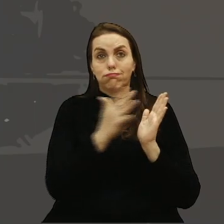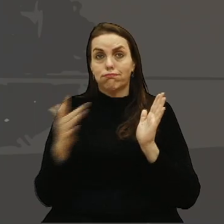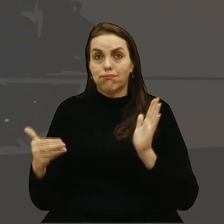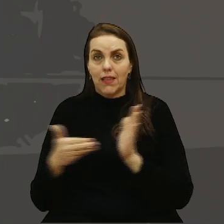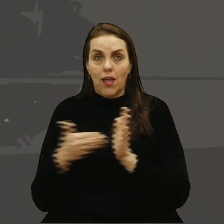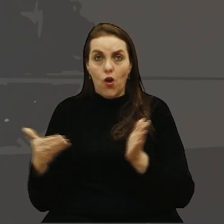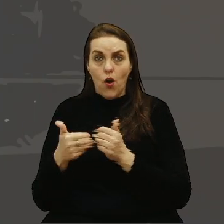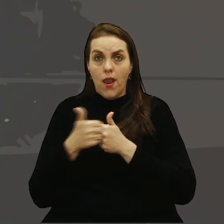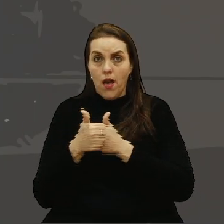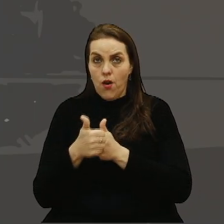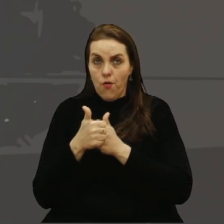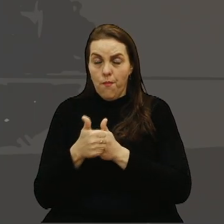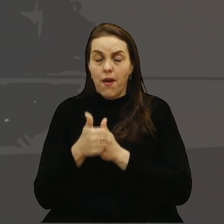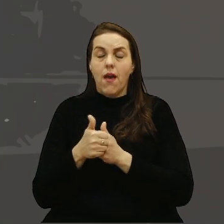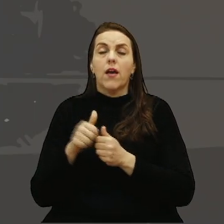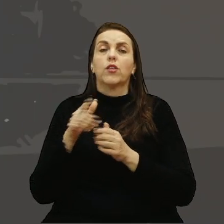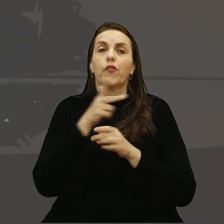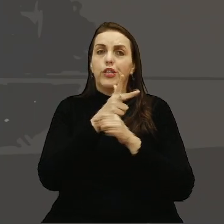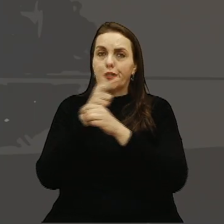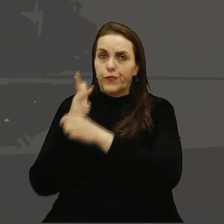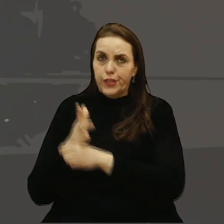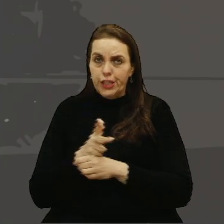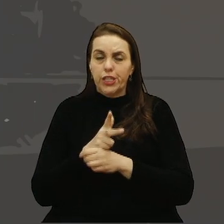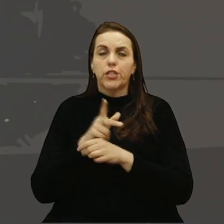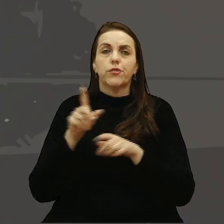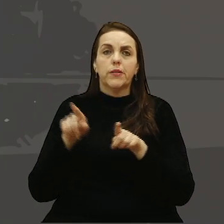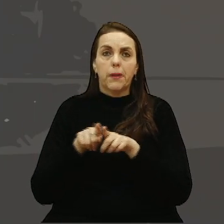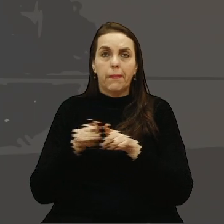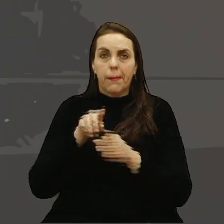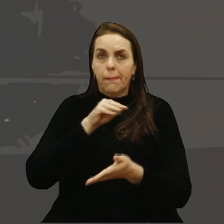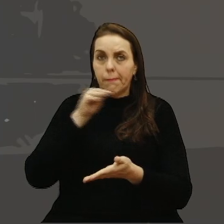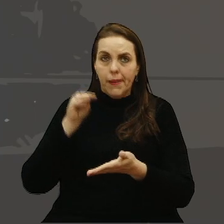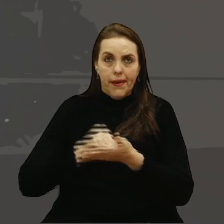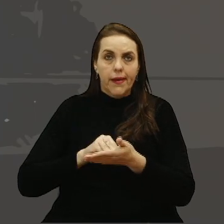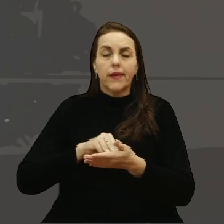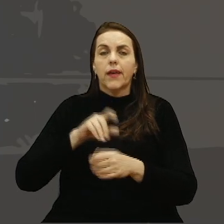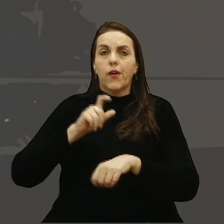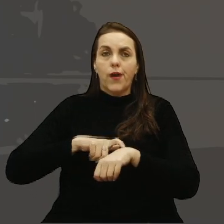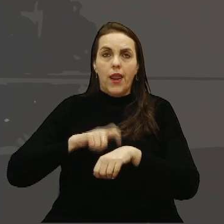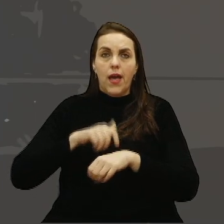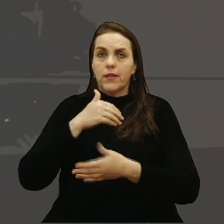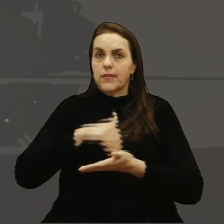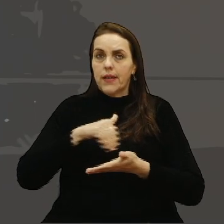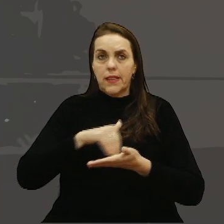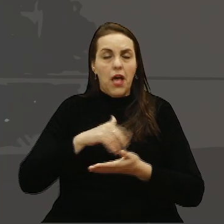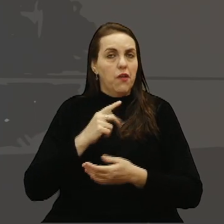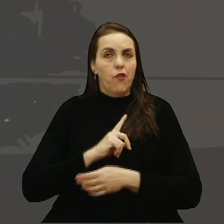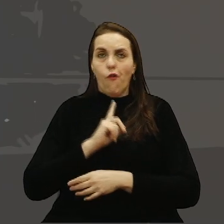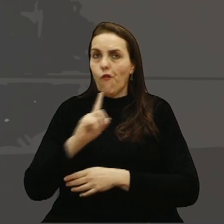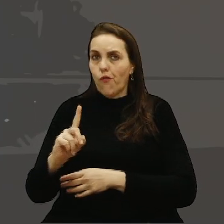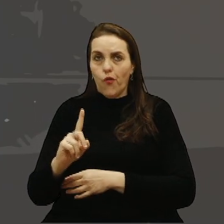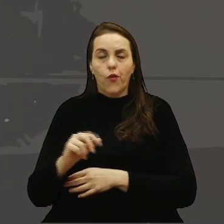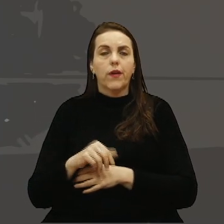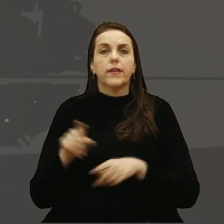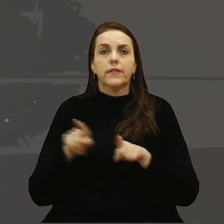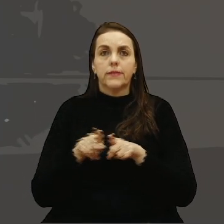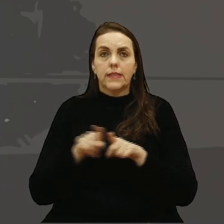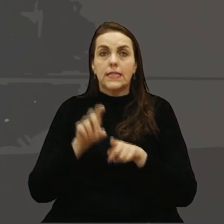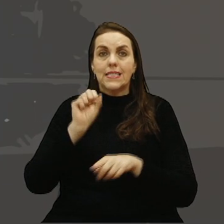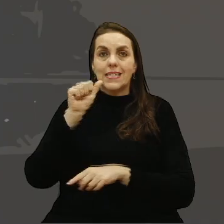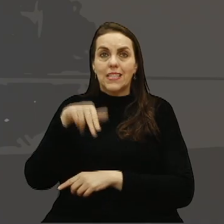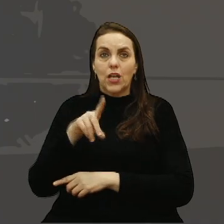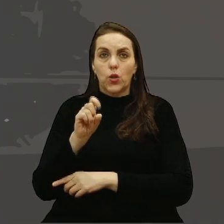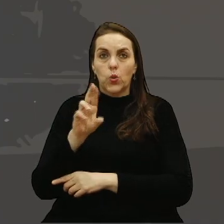fui lá, fiz alguns vídeos e marcamos com o secretário, não pôde ir, foi o diretor de sinalização, o Sandro Casagrande, que eu agradeço,